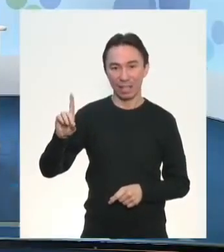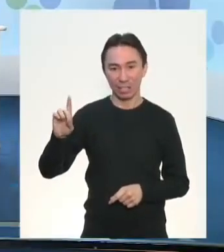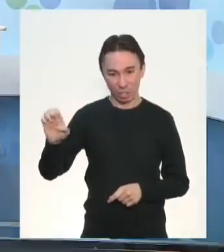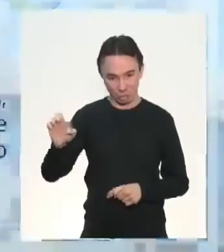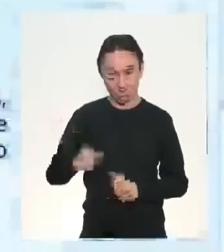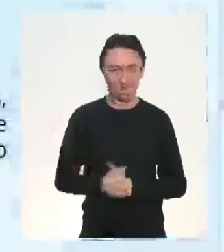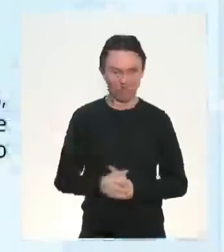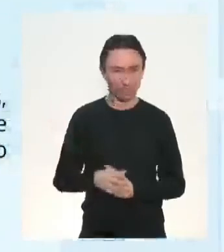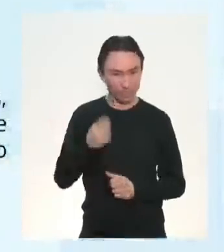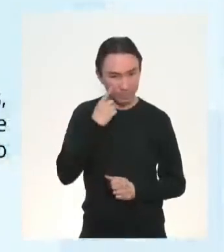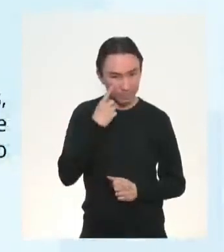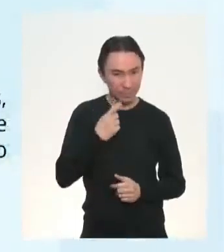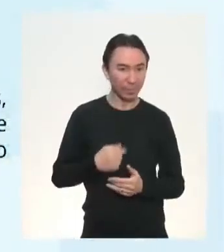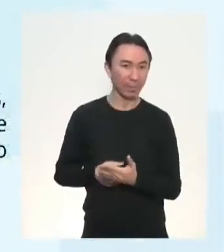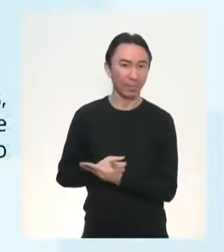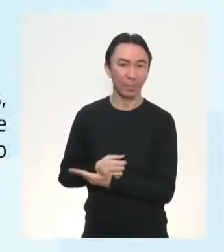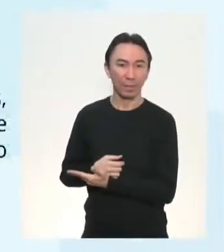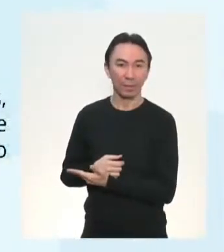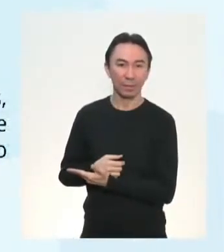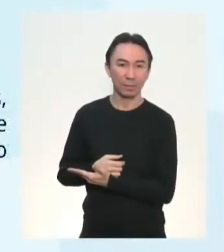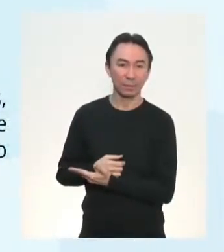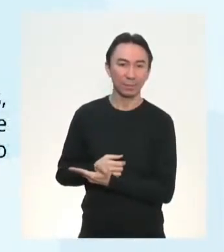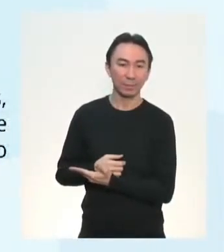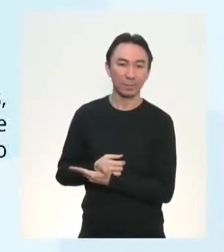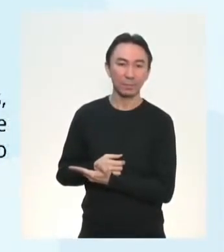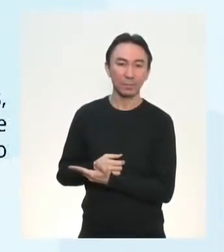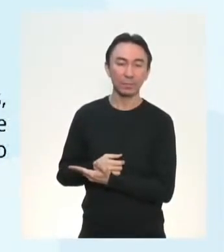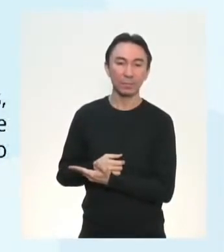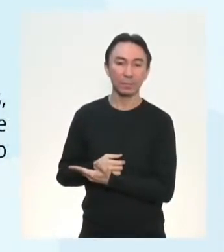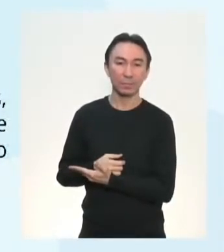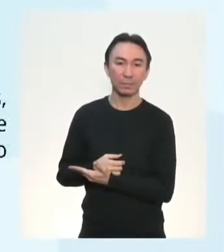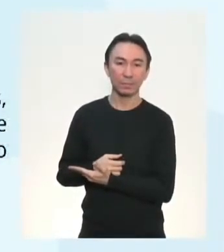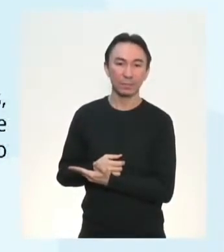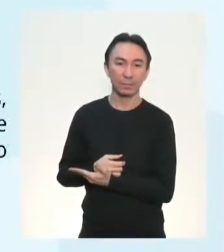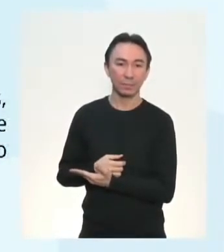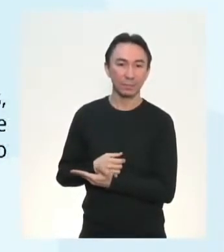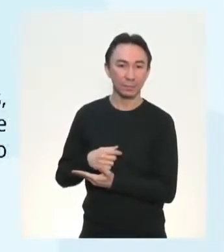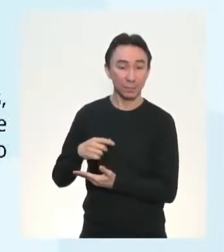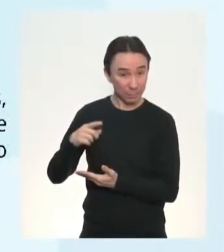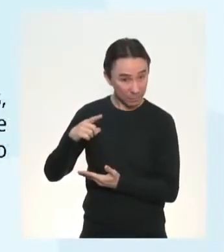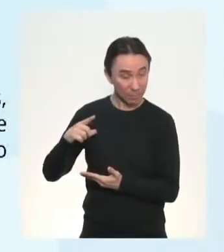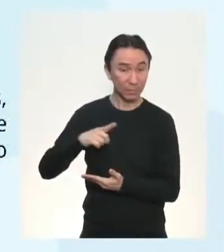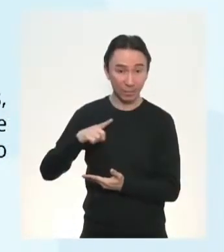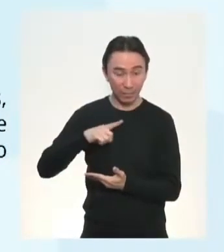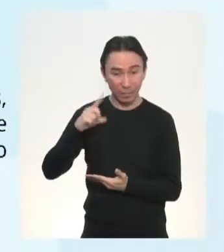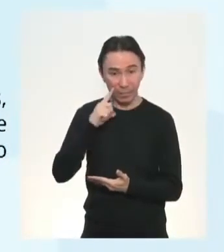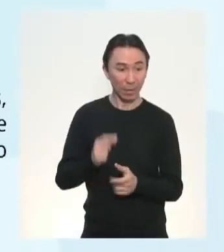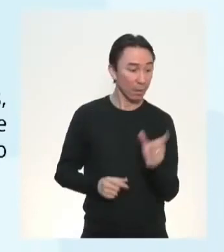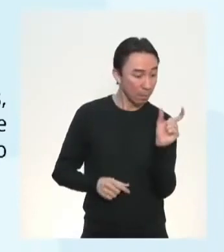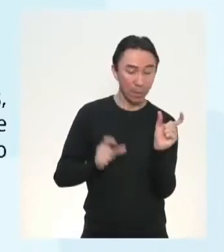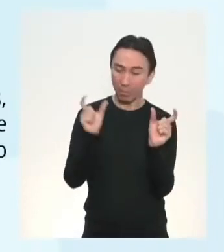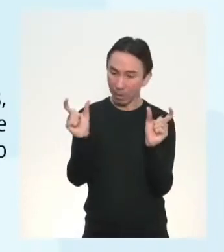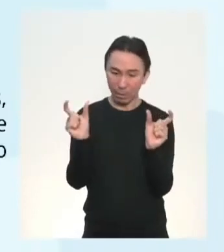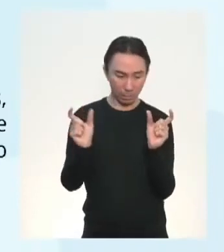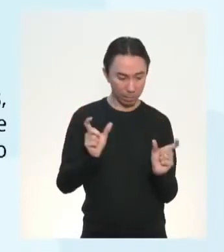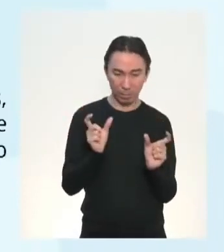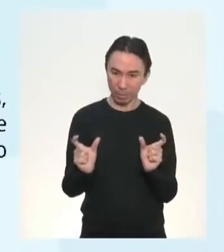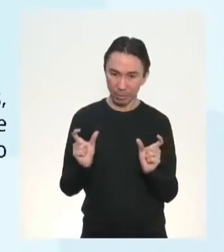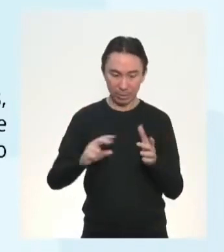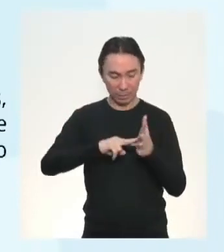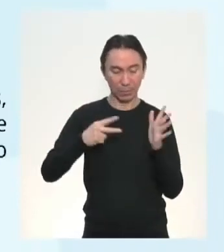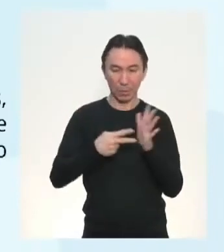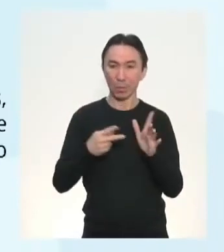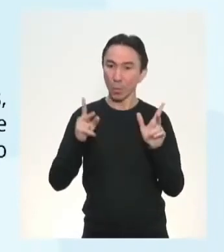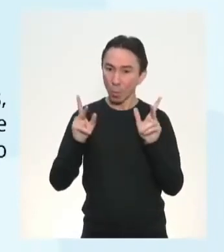favor. Então, temos lá. Nelas há 2 pares de palavras com o mesmo significado. Então, temos